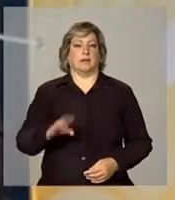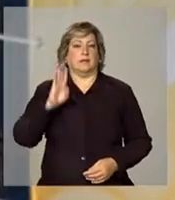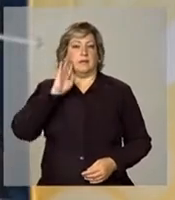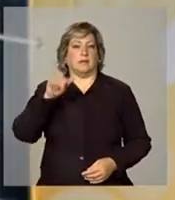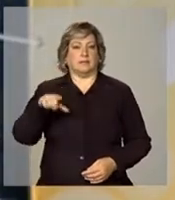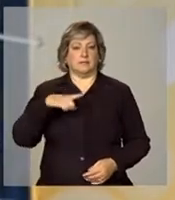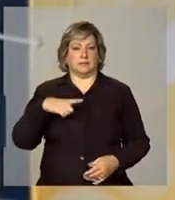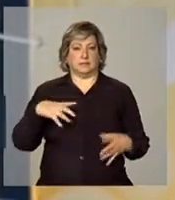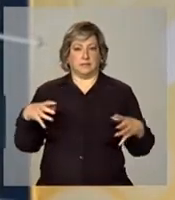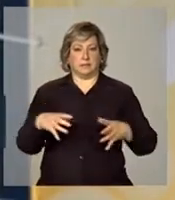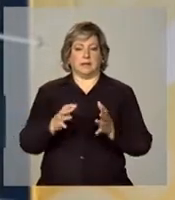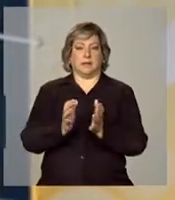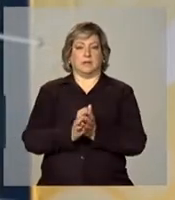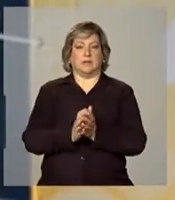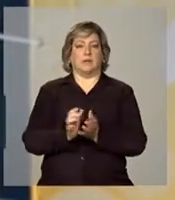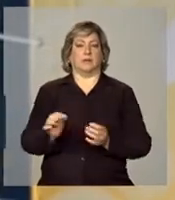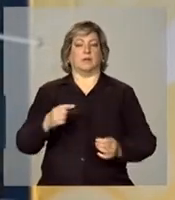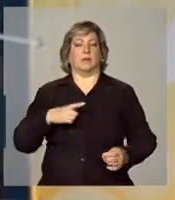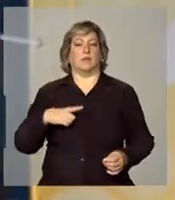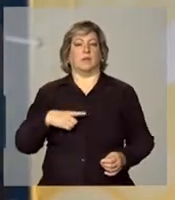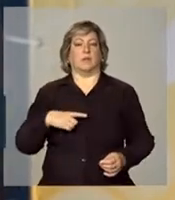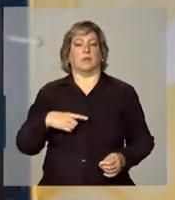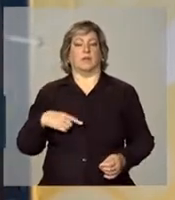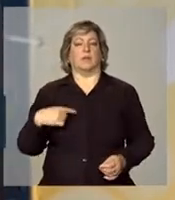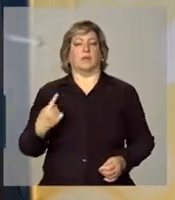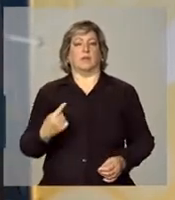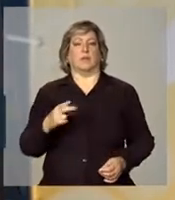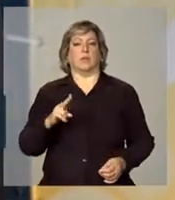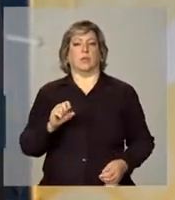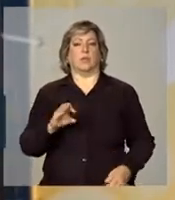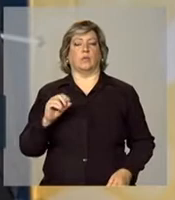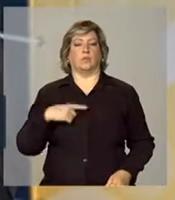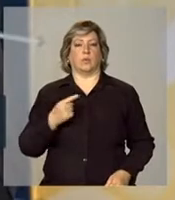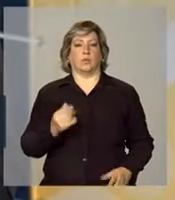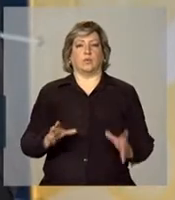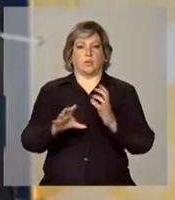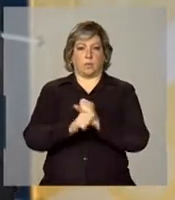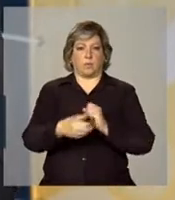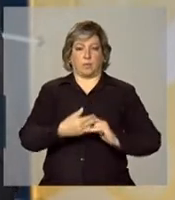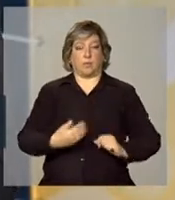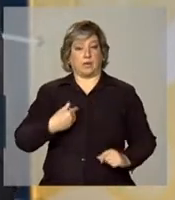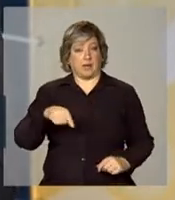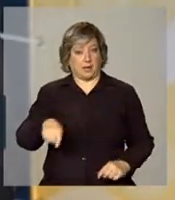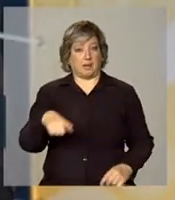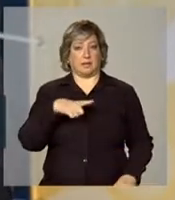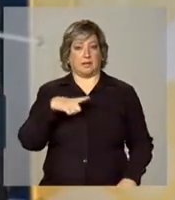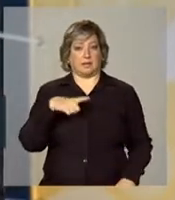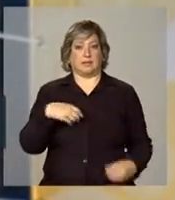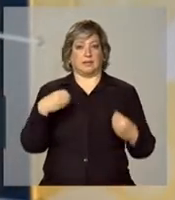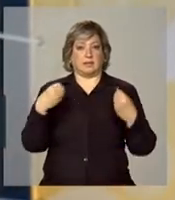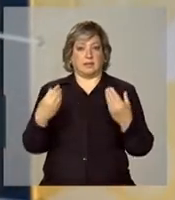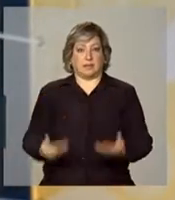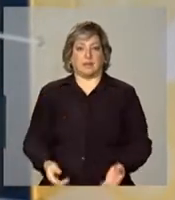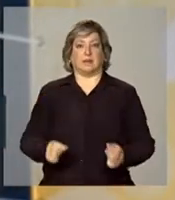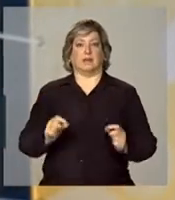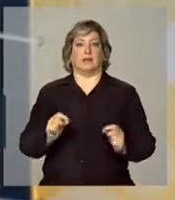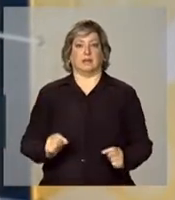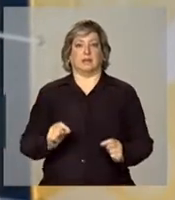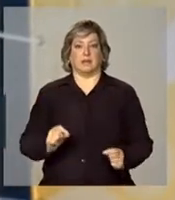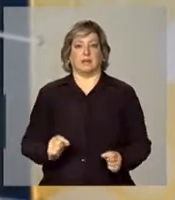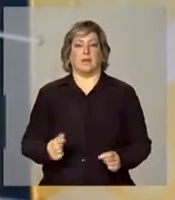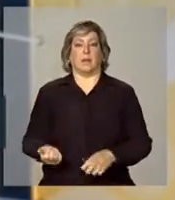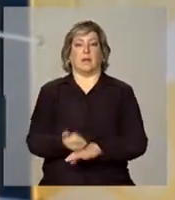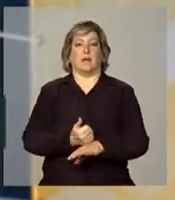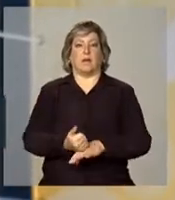evitar o mau uso dos recursos públicos, mas também ela produz, a força de produzir uma melhor qualidade